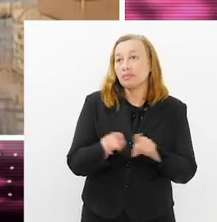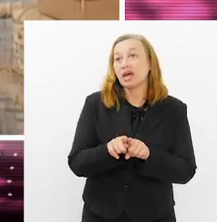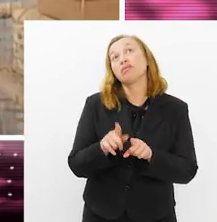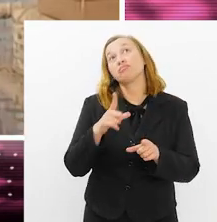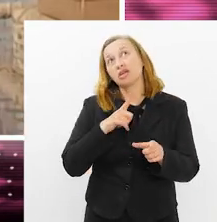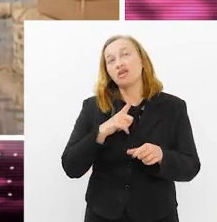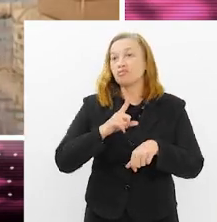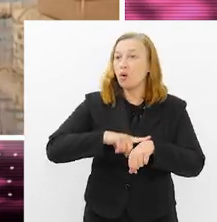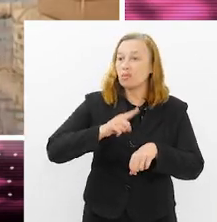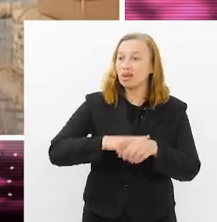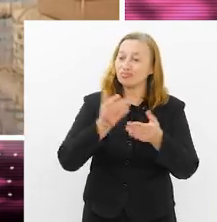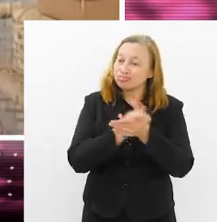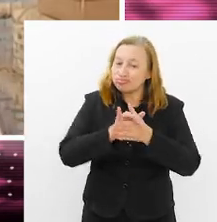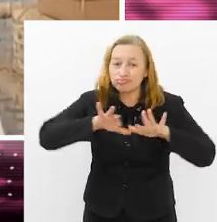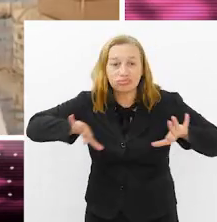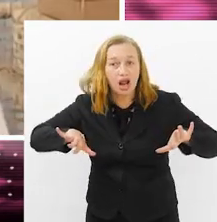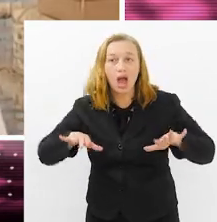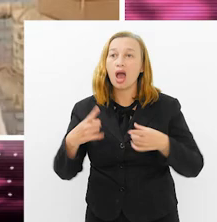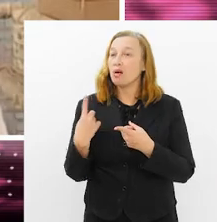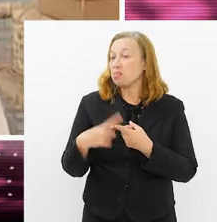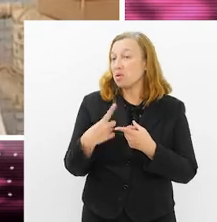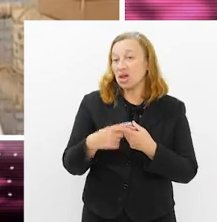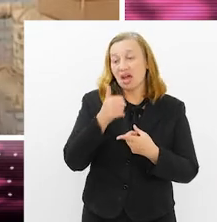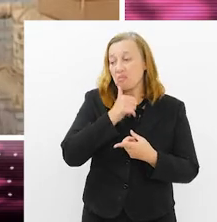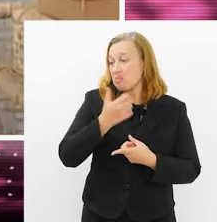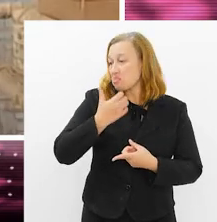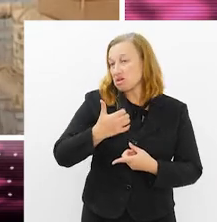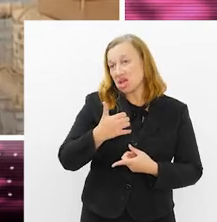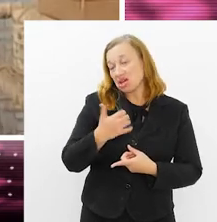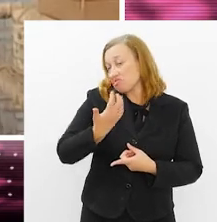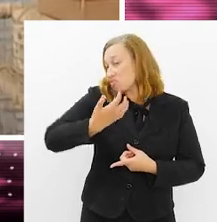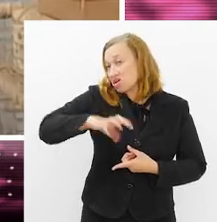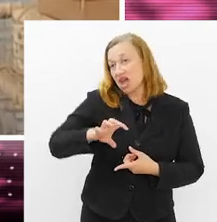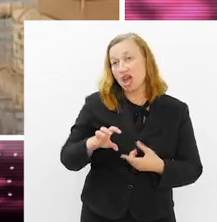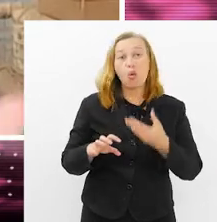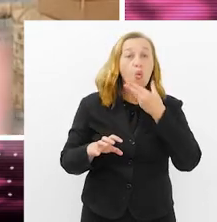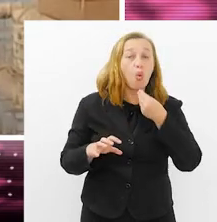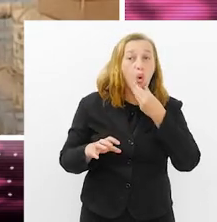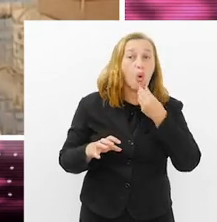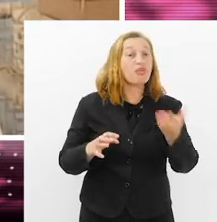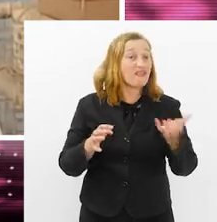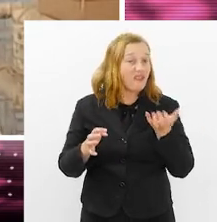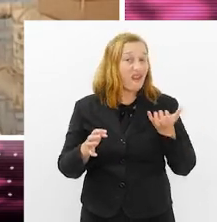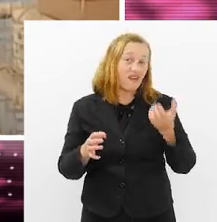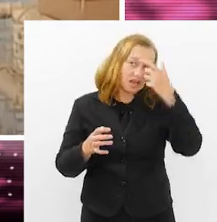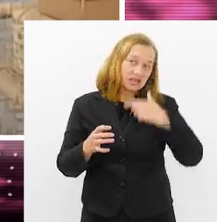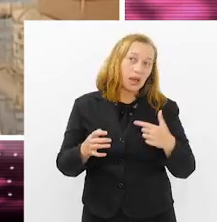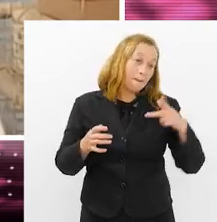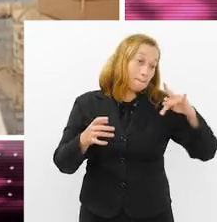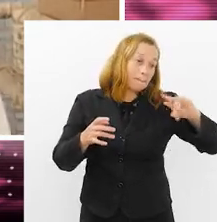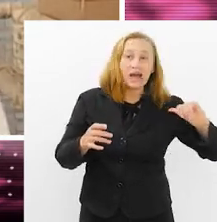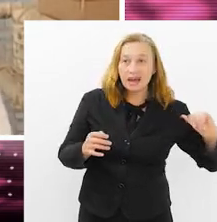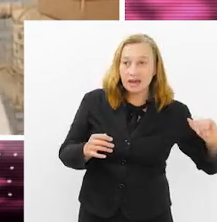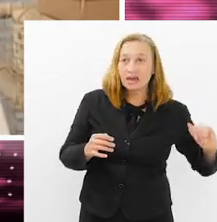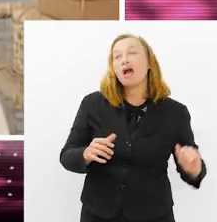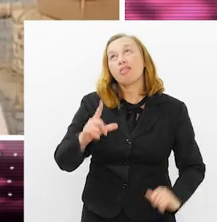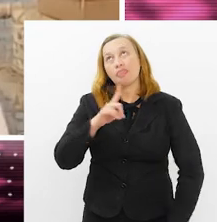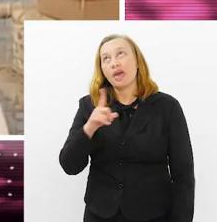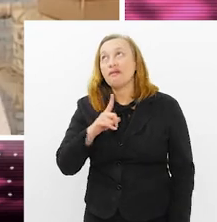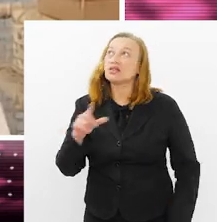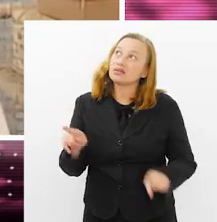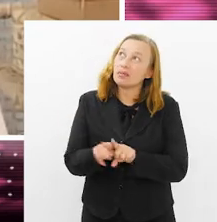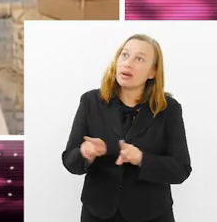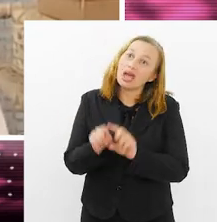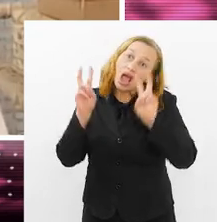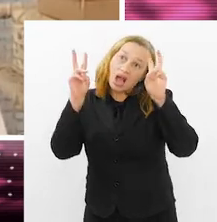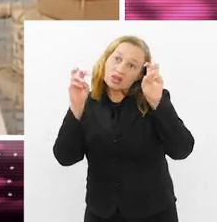vieram a se separar por causa dessa questão, né? A mulher não querer, o parceiro querer, e resolverem se separar. Também teve casos de